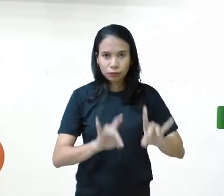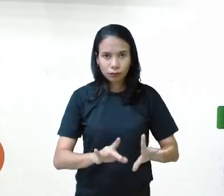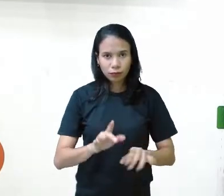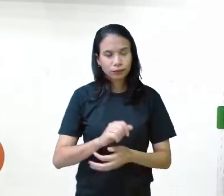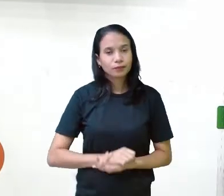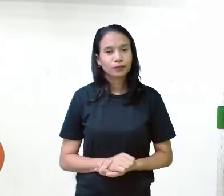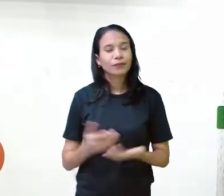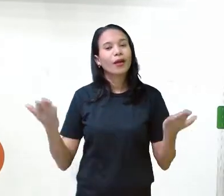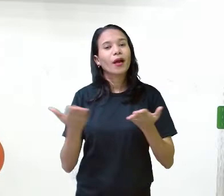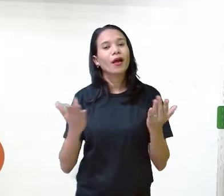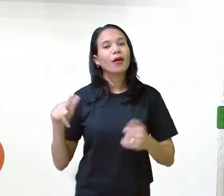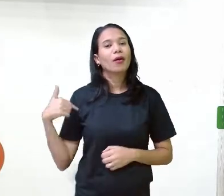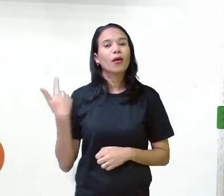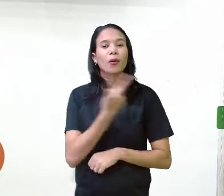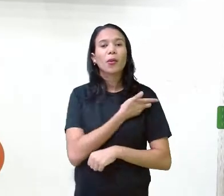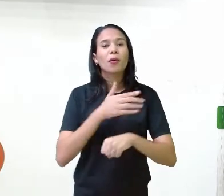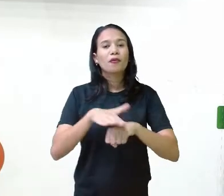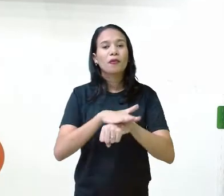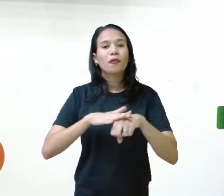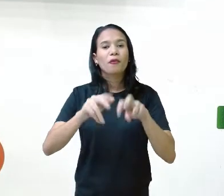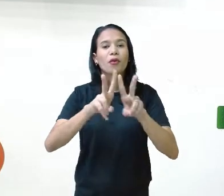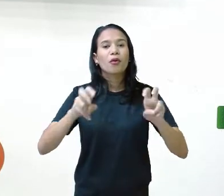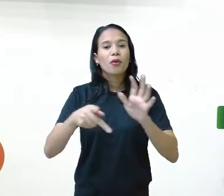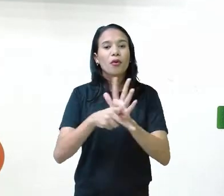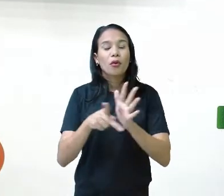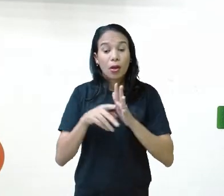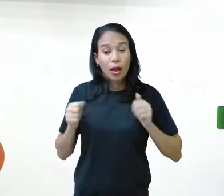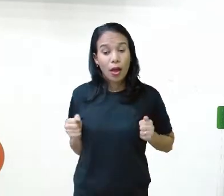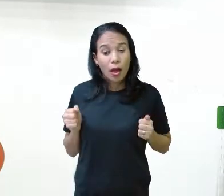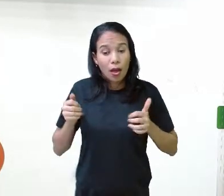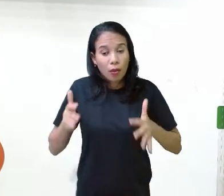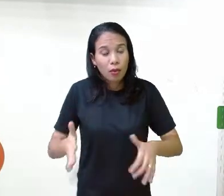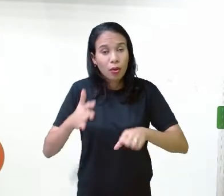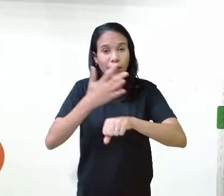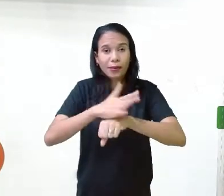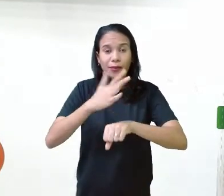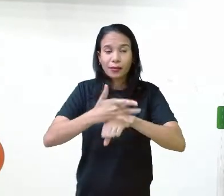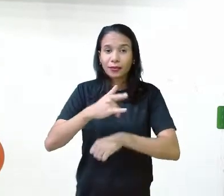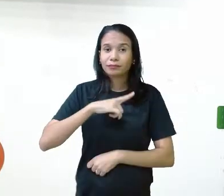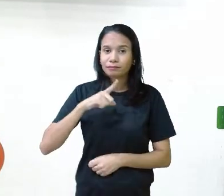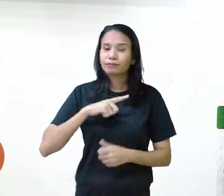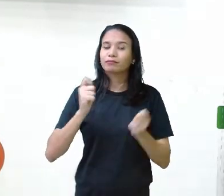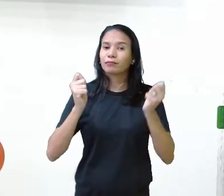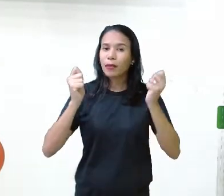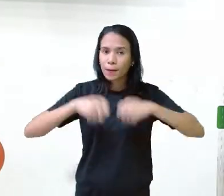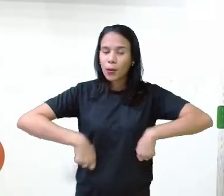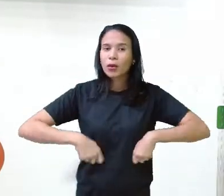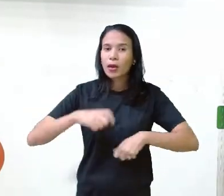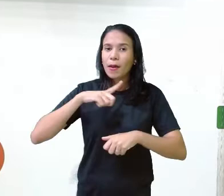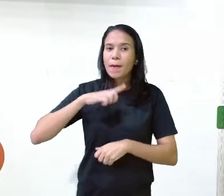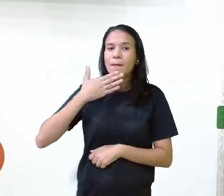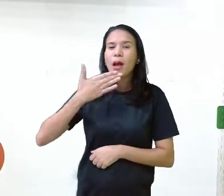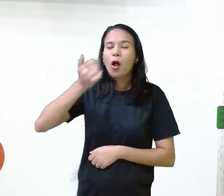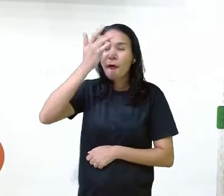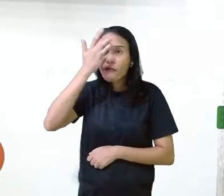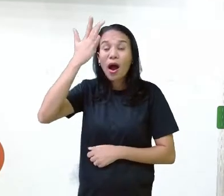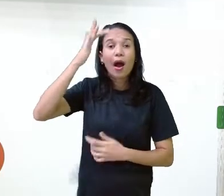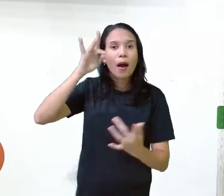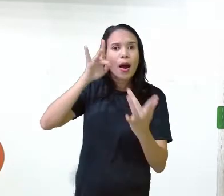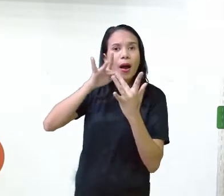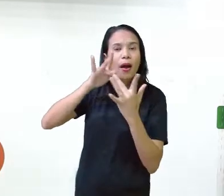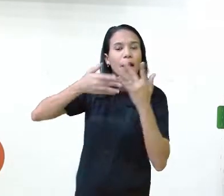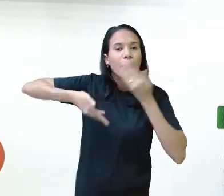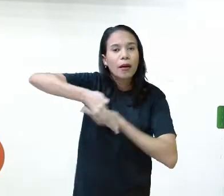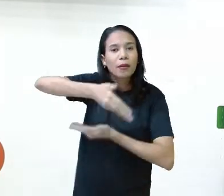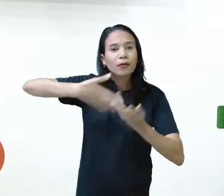dele. Agora vamos falar sobre algumas atitudes que podemos facilitar na interação